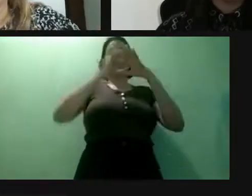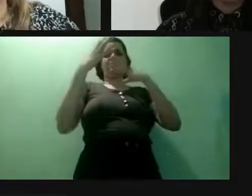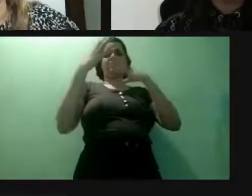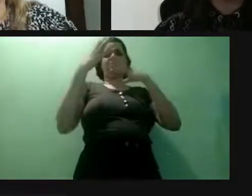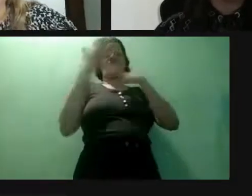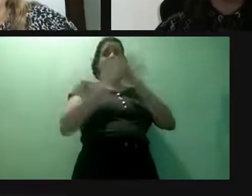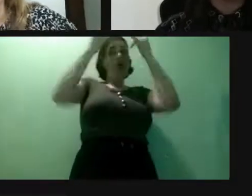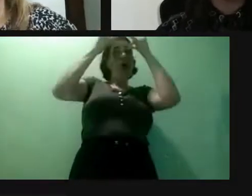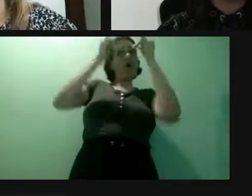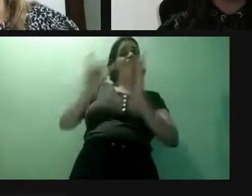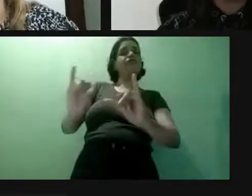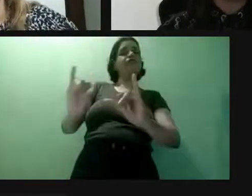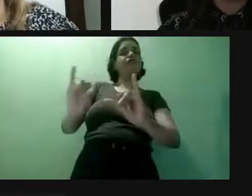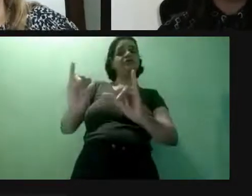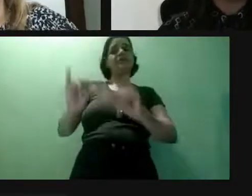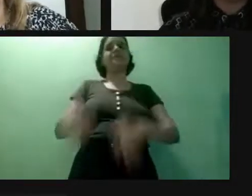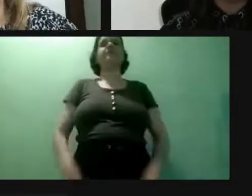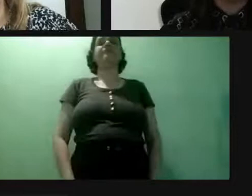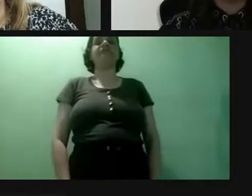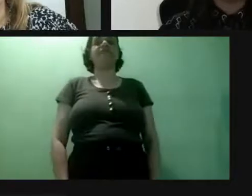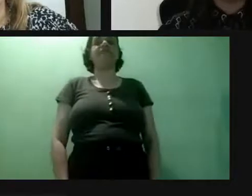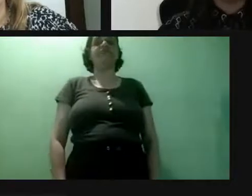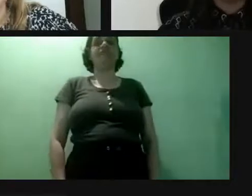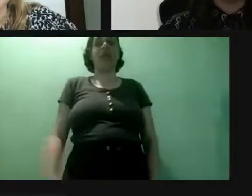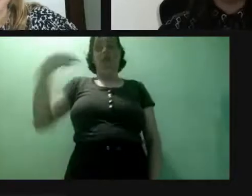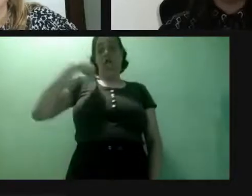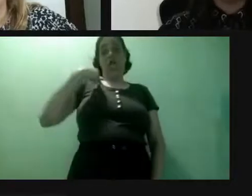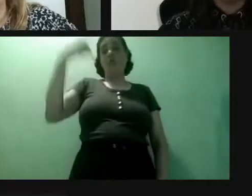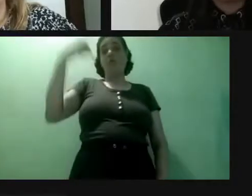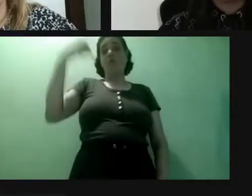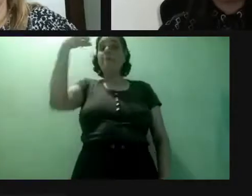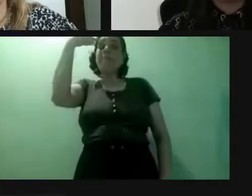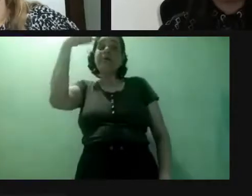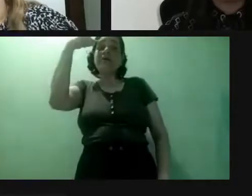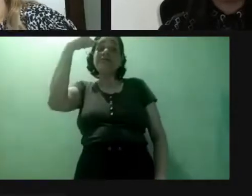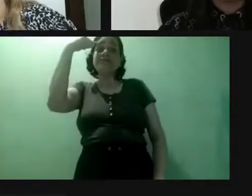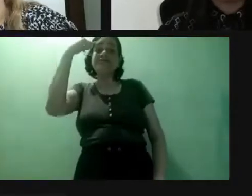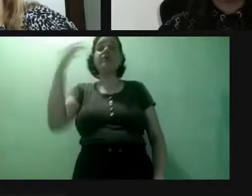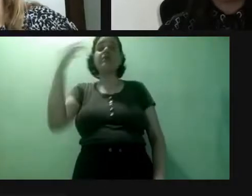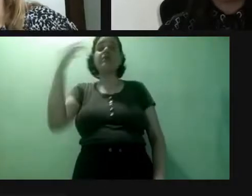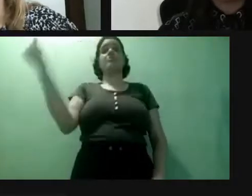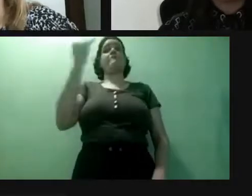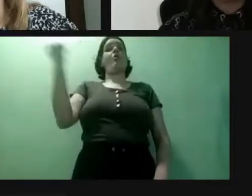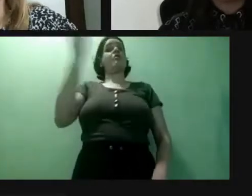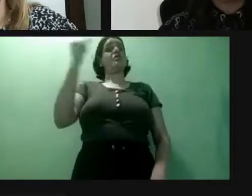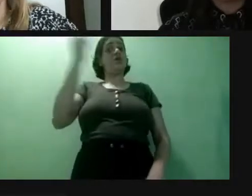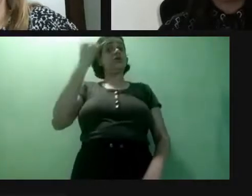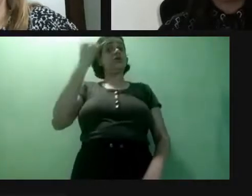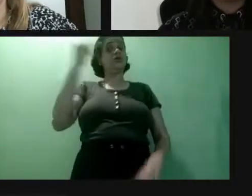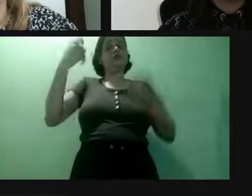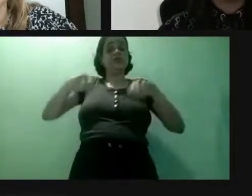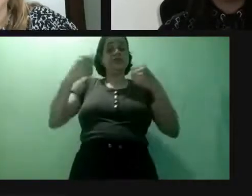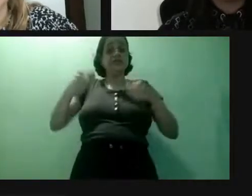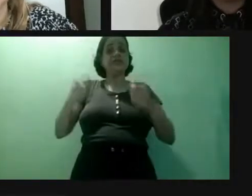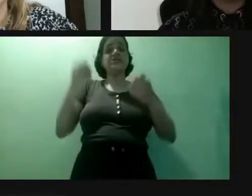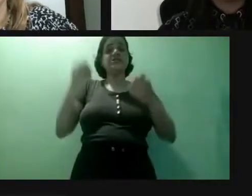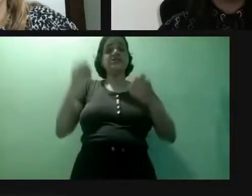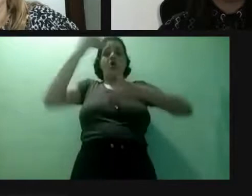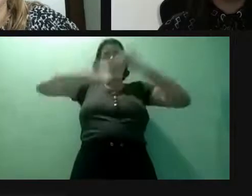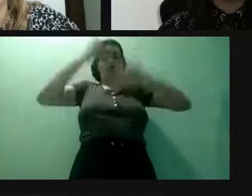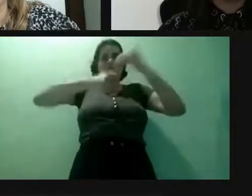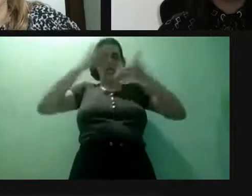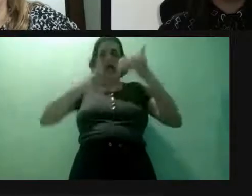coronavírus, né? É verdade. Então, eu penso que isso é imprescindível. E os cuidados que você